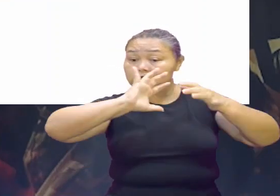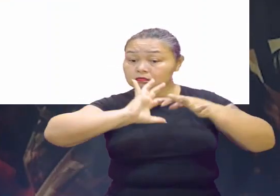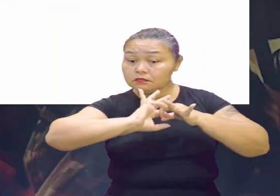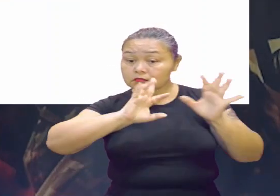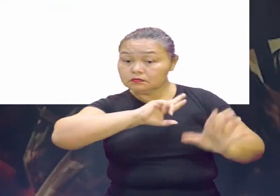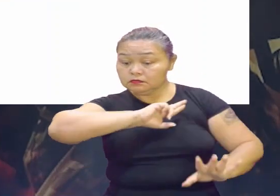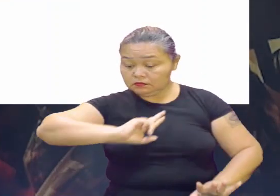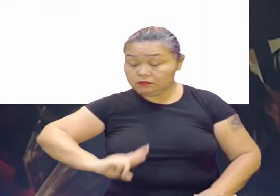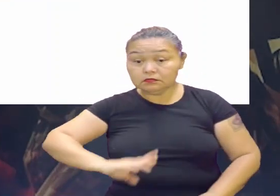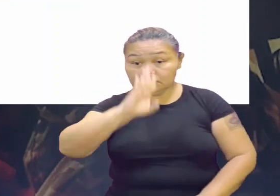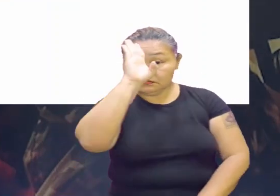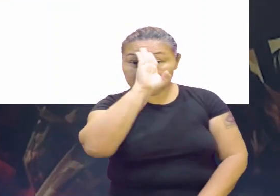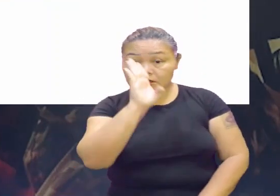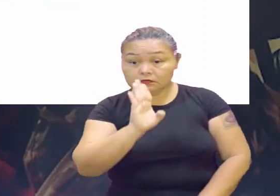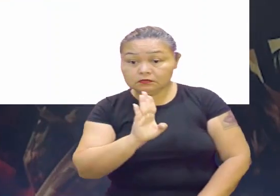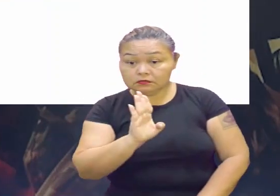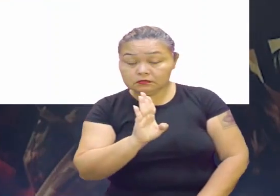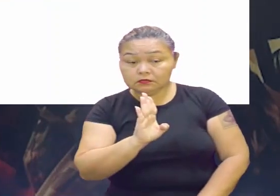Brasil.